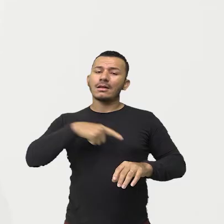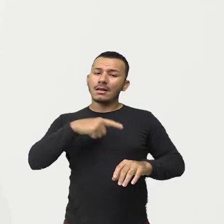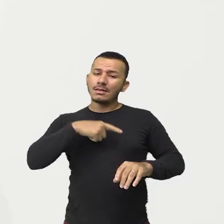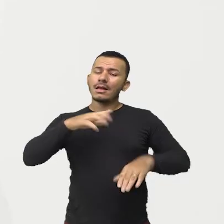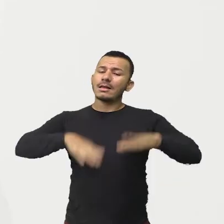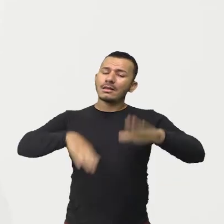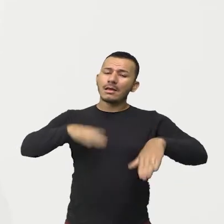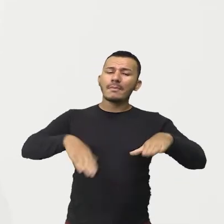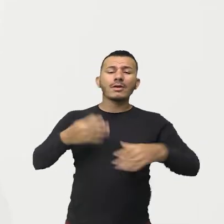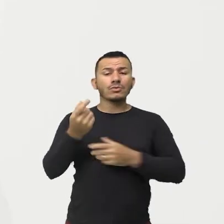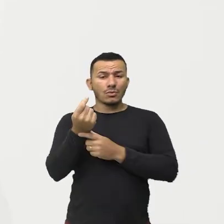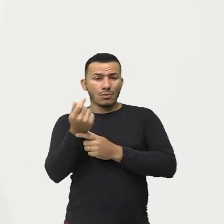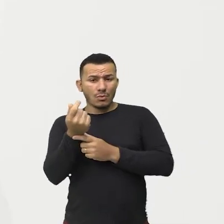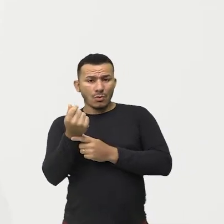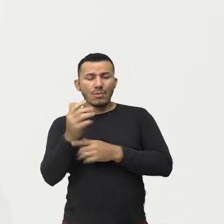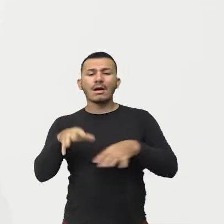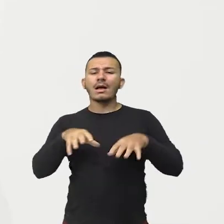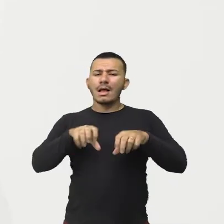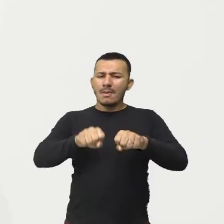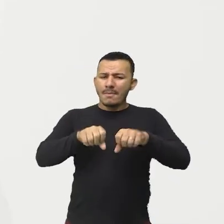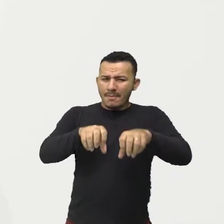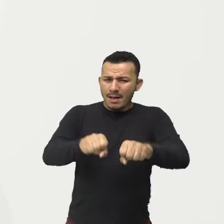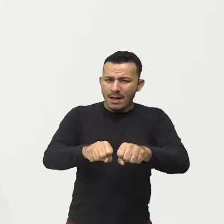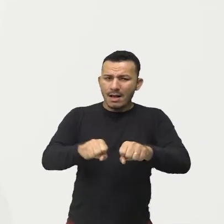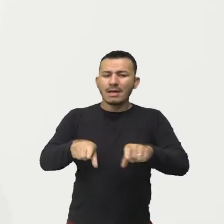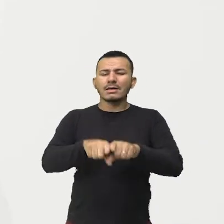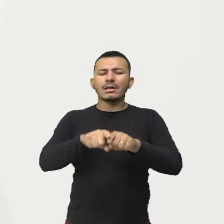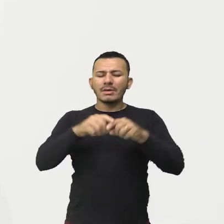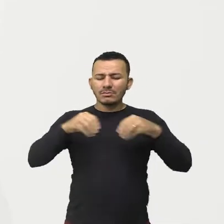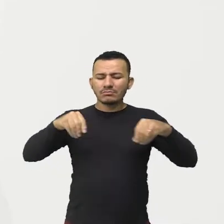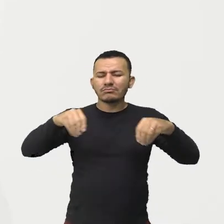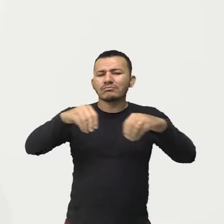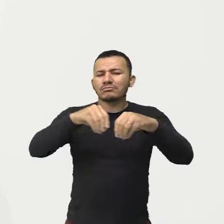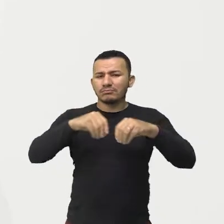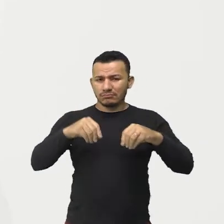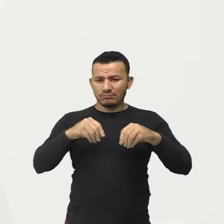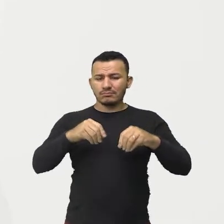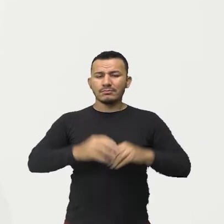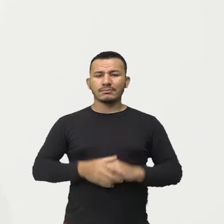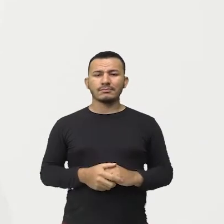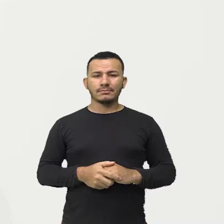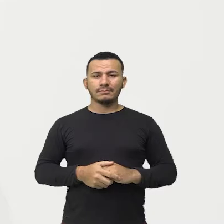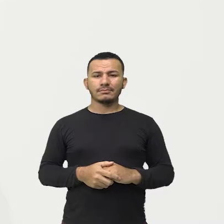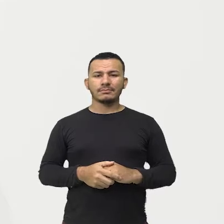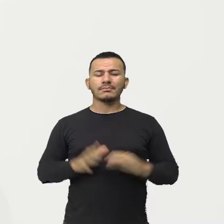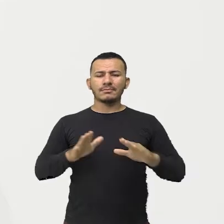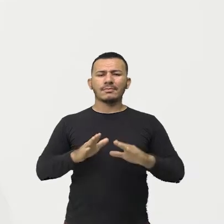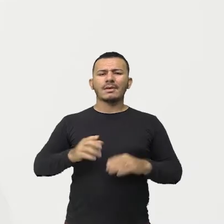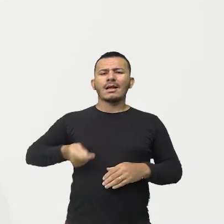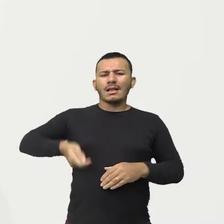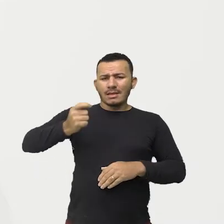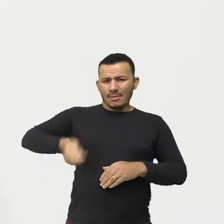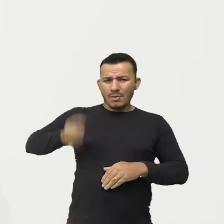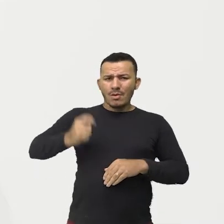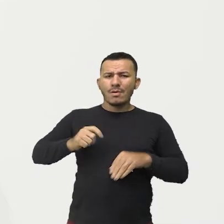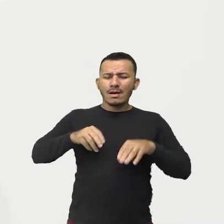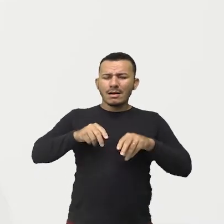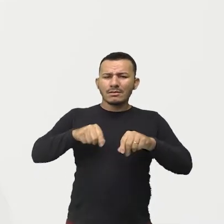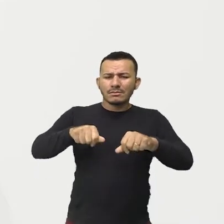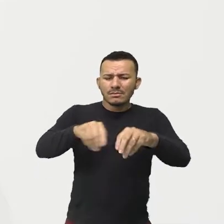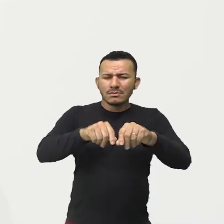em consideração a massa e o recheio. Atenção, a massa da tapioca custa